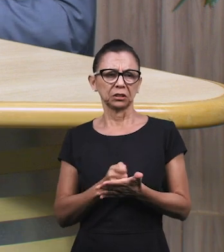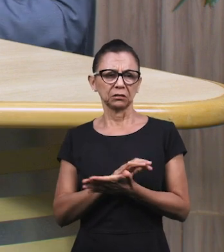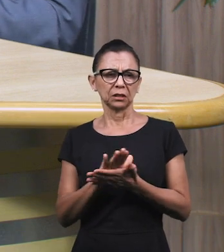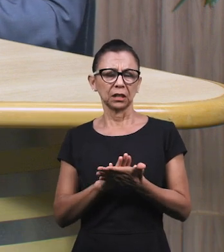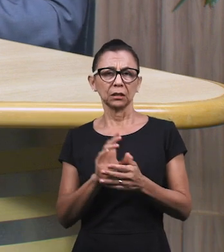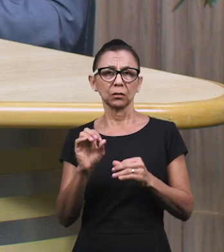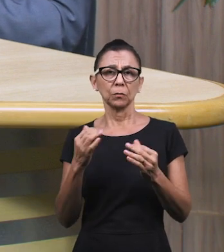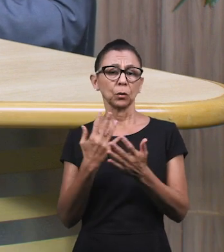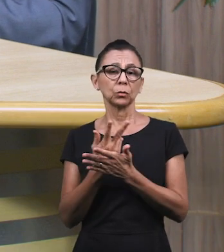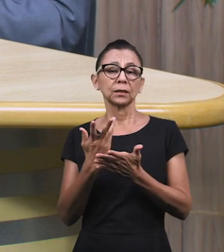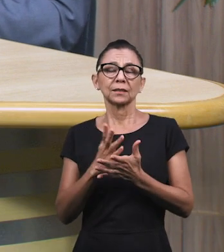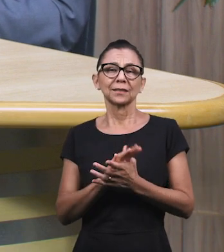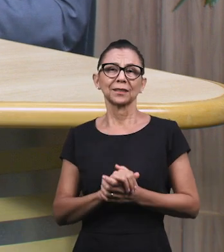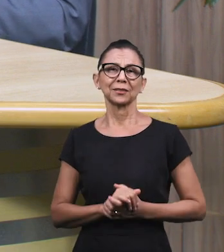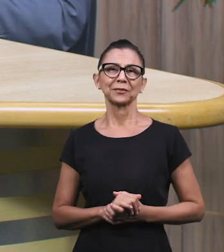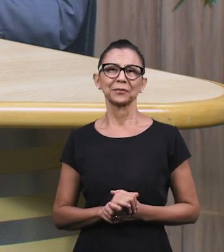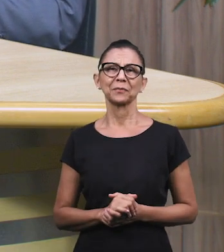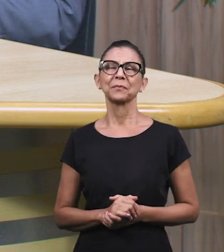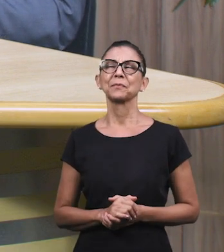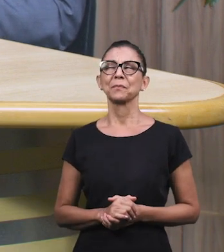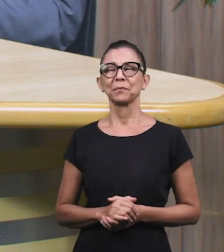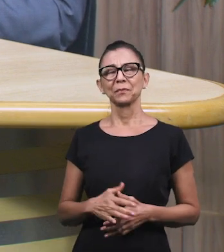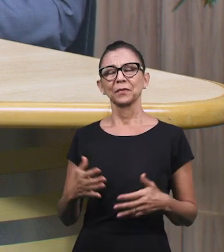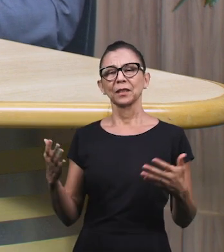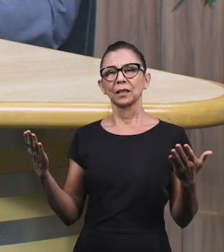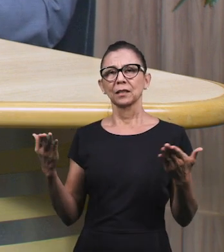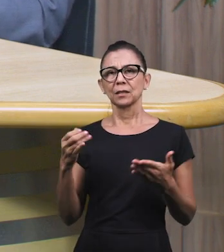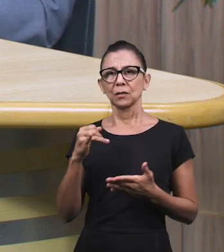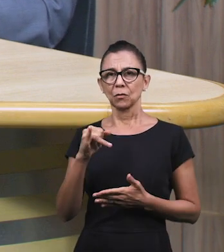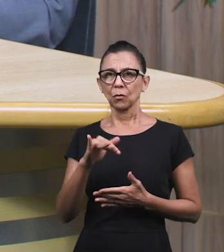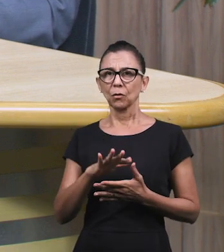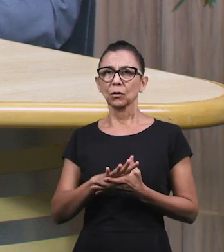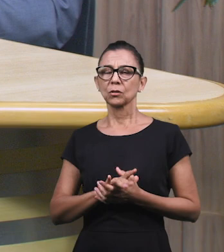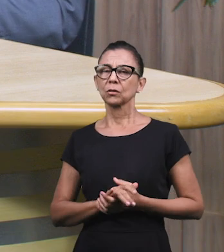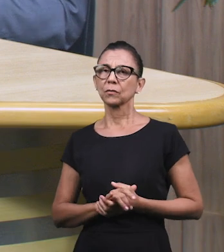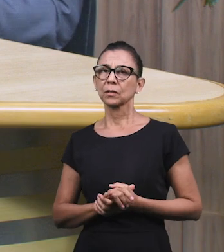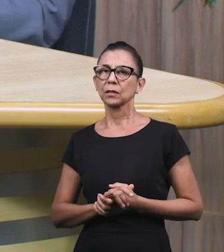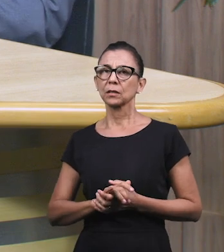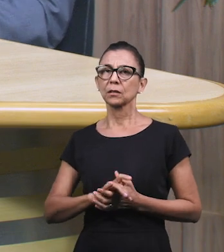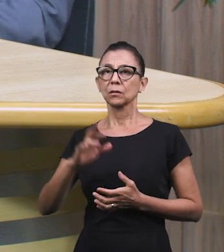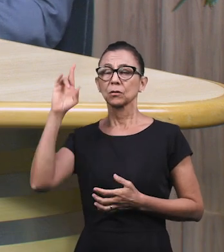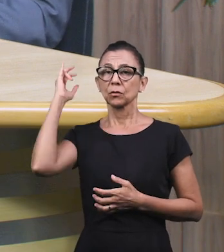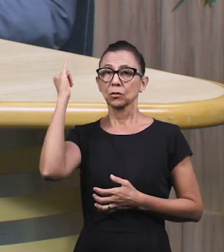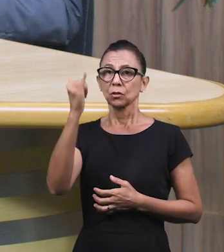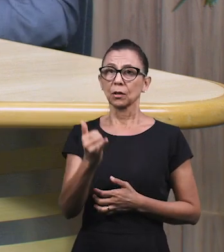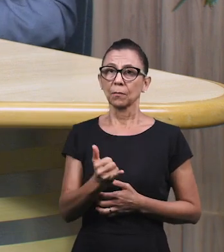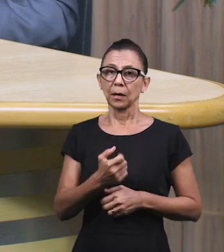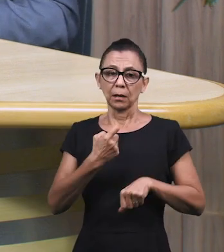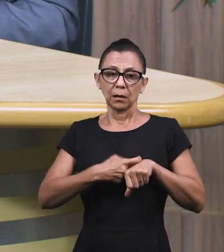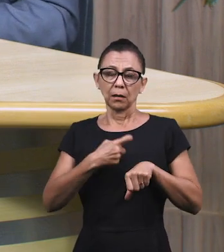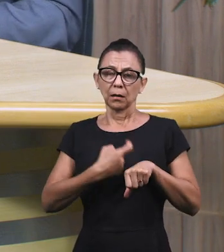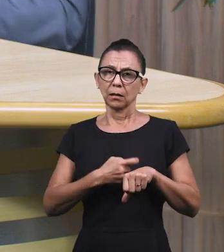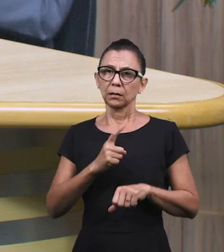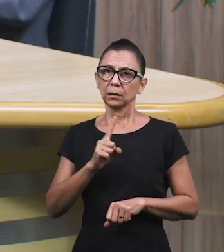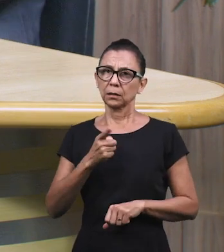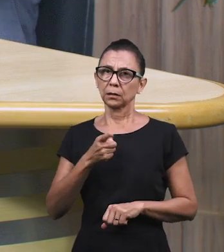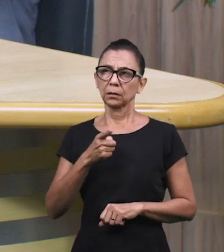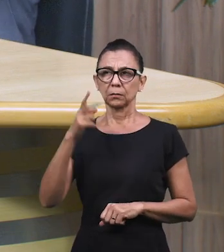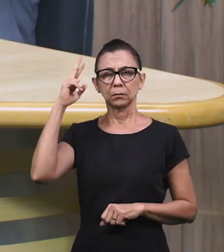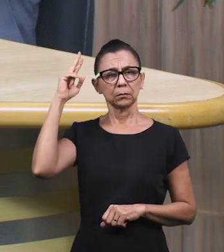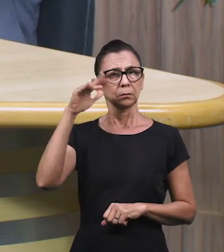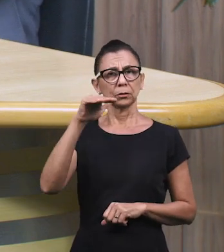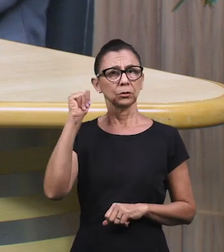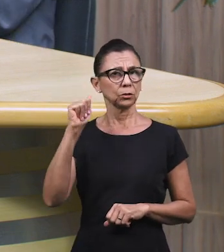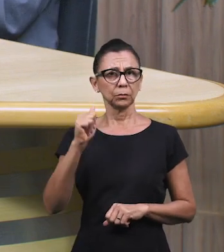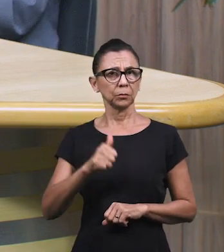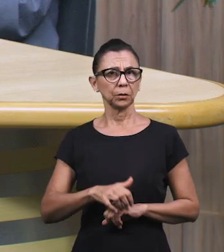chamado. Né? Se hoje ouvires a sua voz, não endureçais o coração, porque é o chamado. Então, o chamado. Então, nós recebemos o